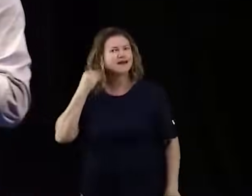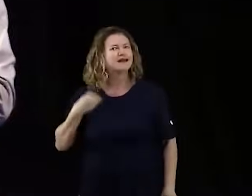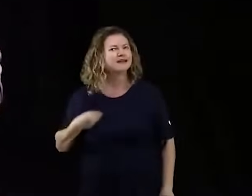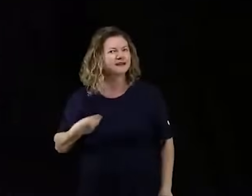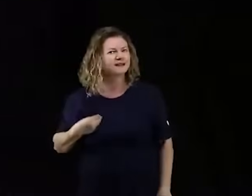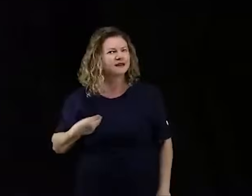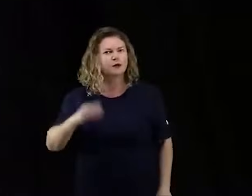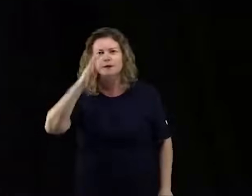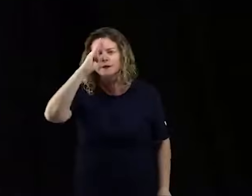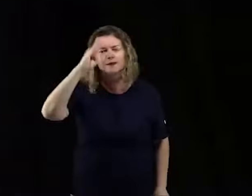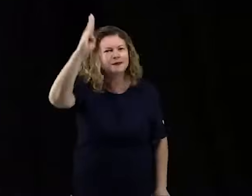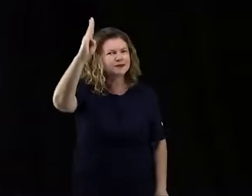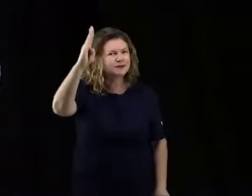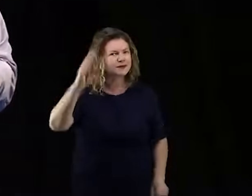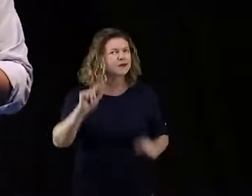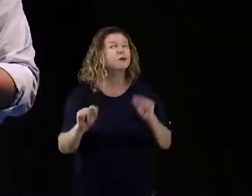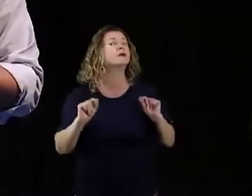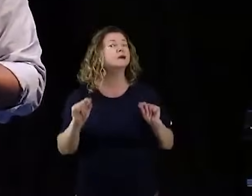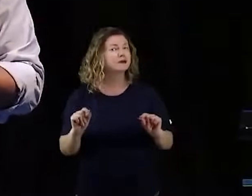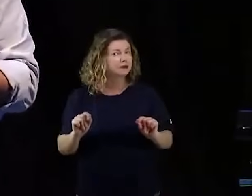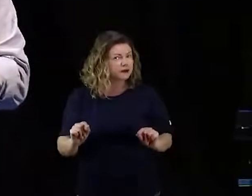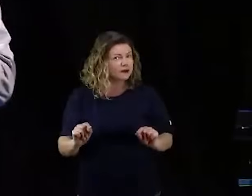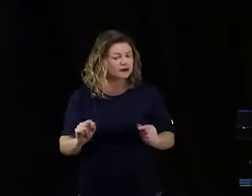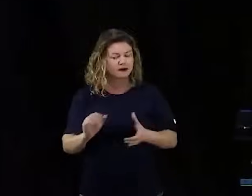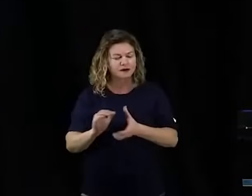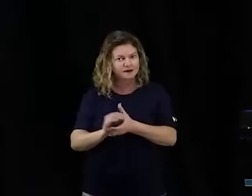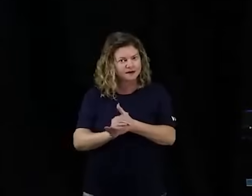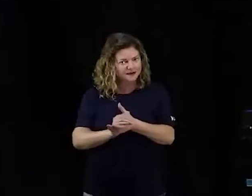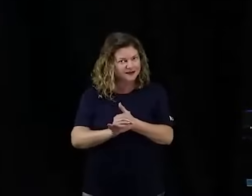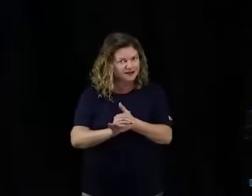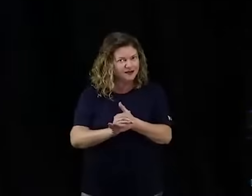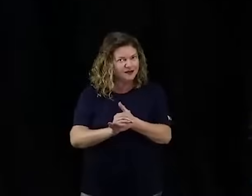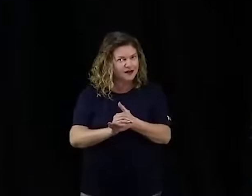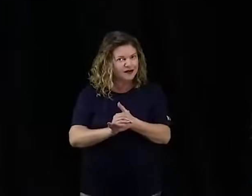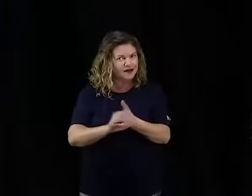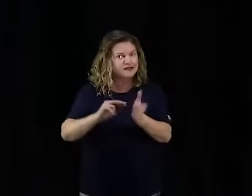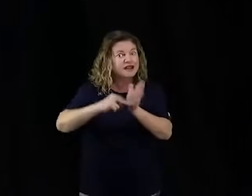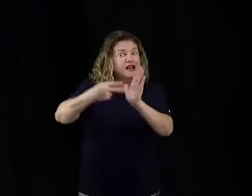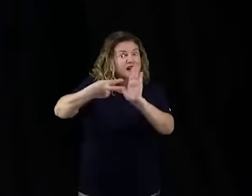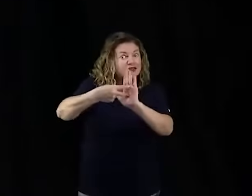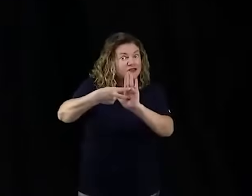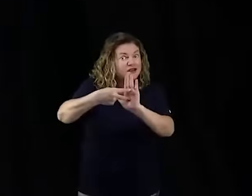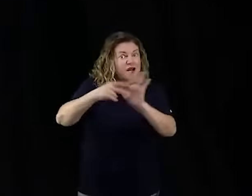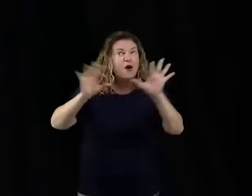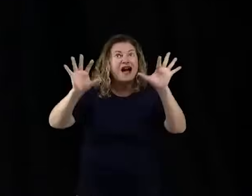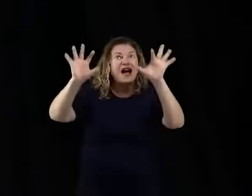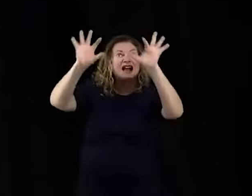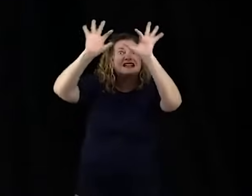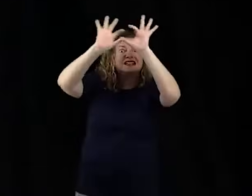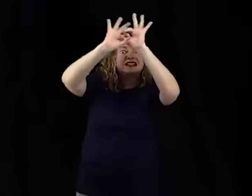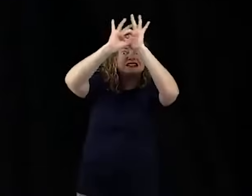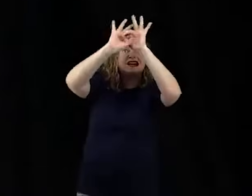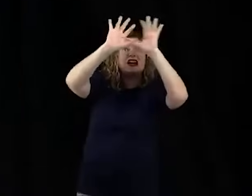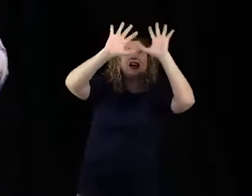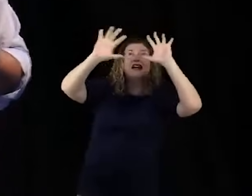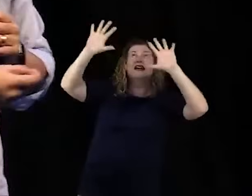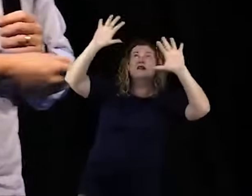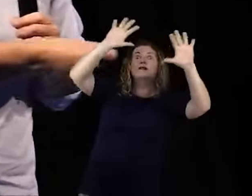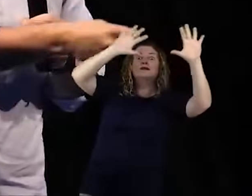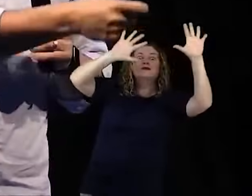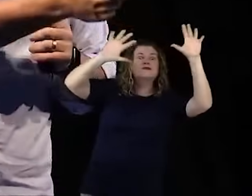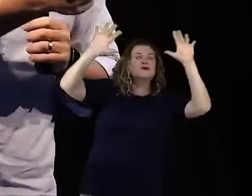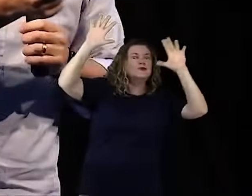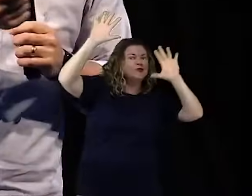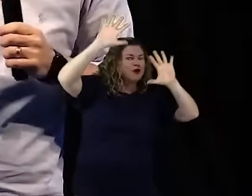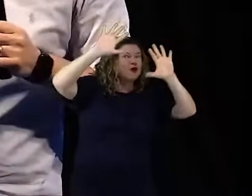ponto principal é que o casamento é uma aliança espiritual quando o ser